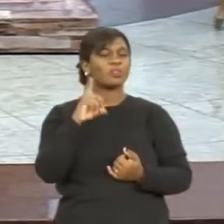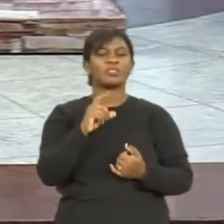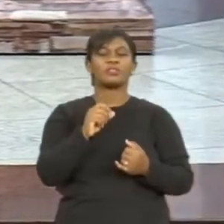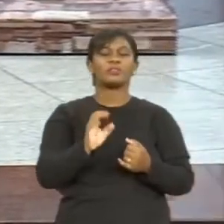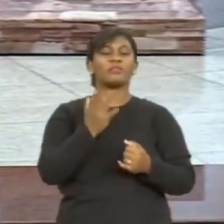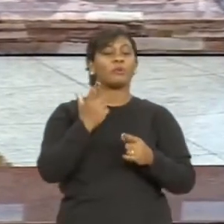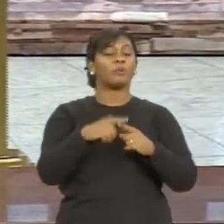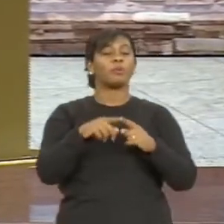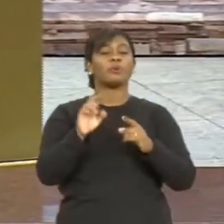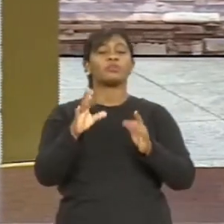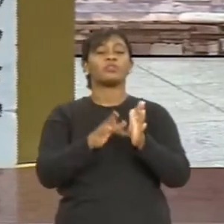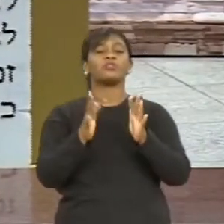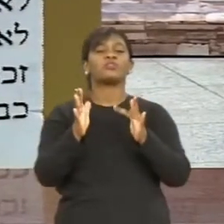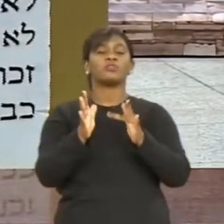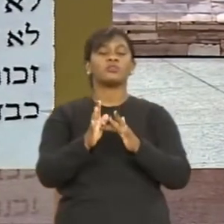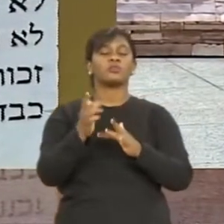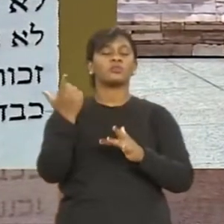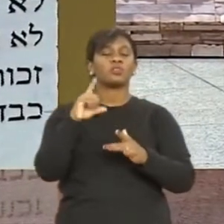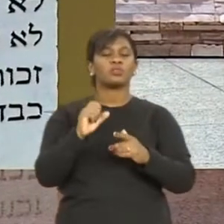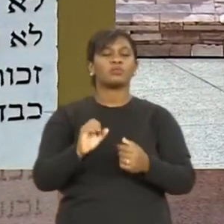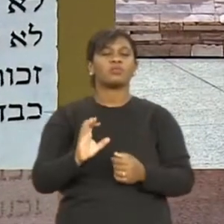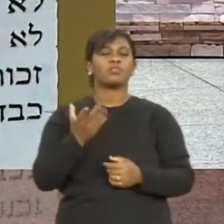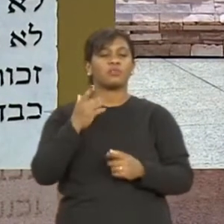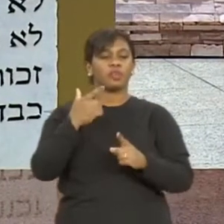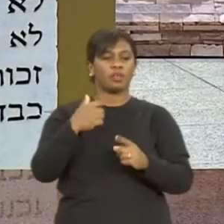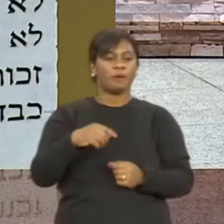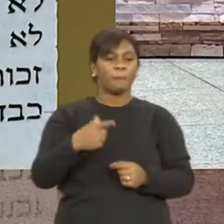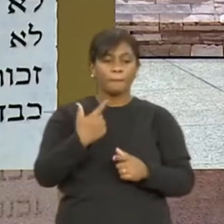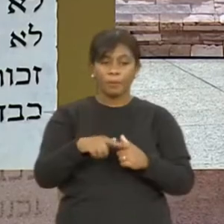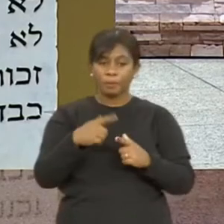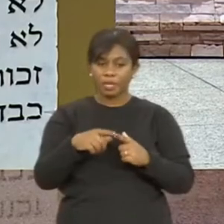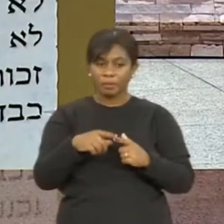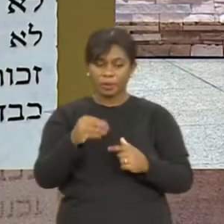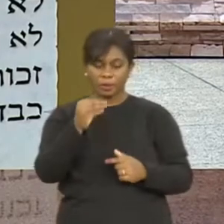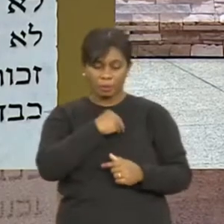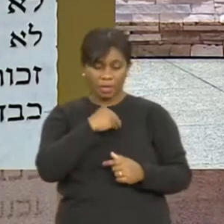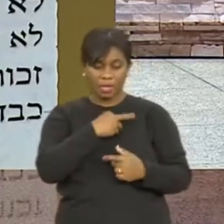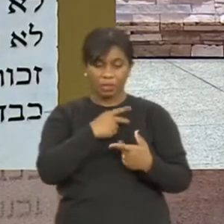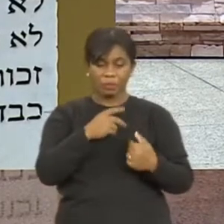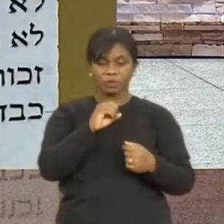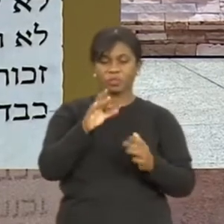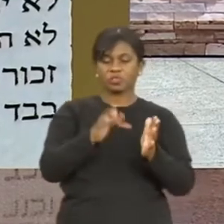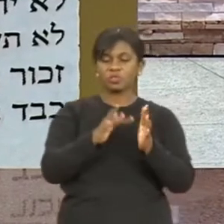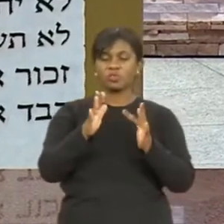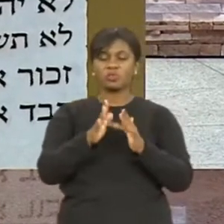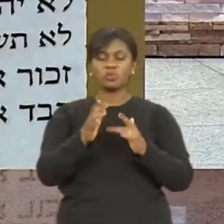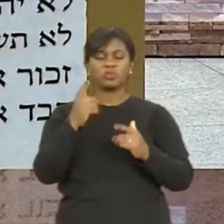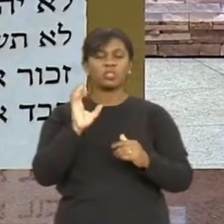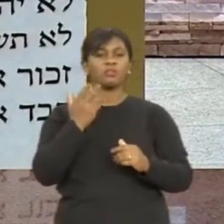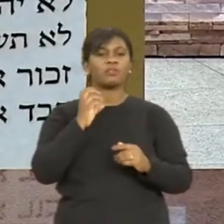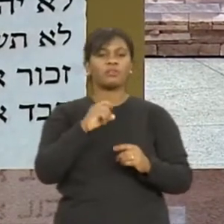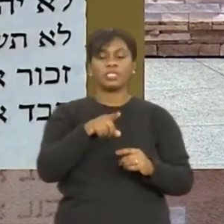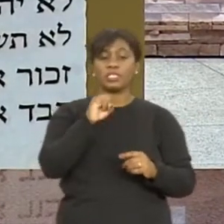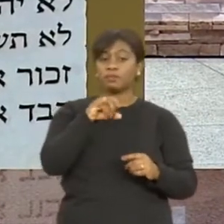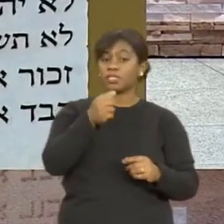só Jesus resolve. Quando você se arrepende do seu pecado e deixa o Senhor Jesus te lavar com o sangue